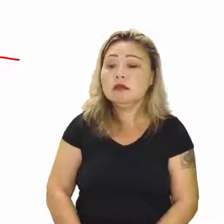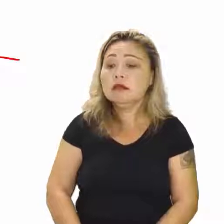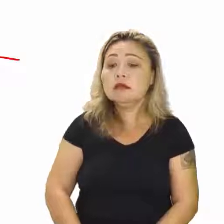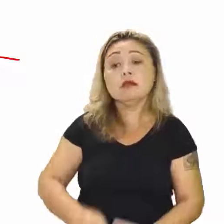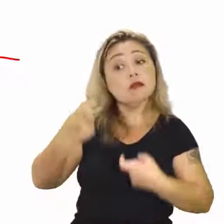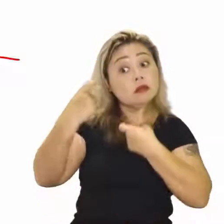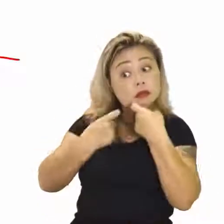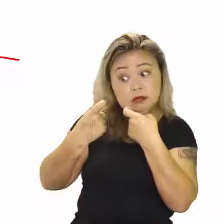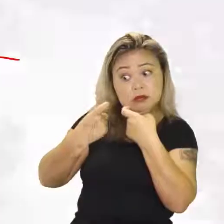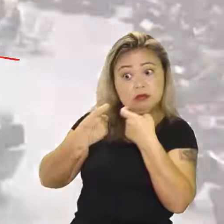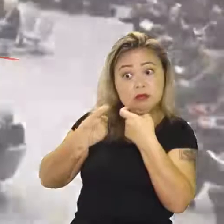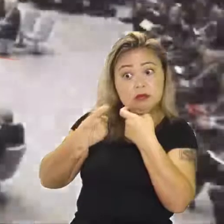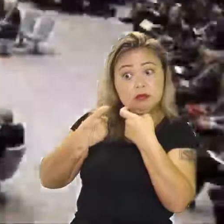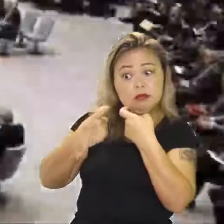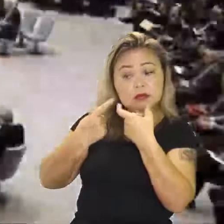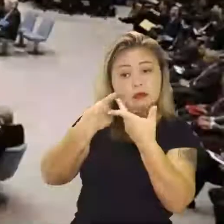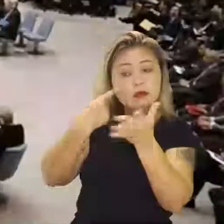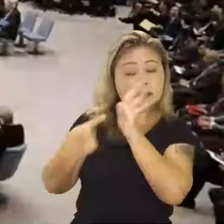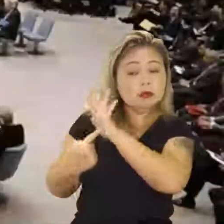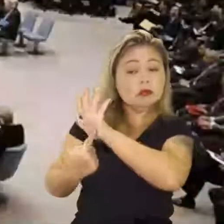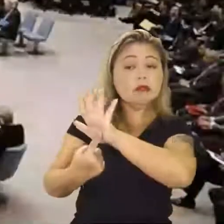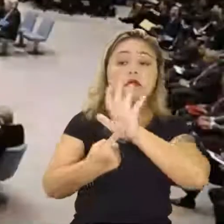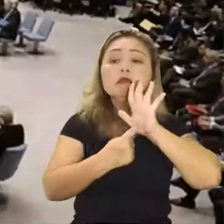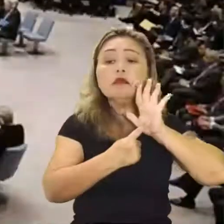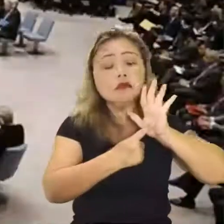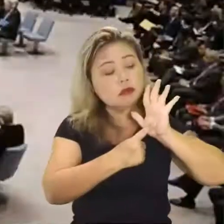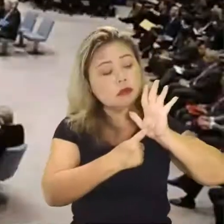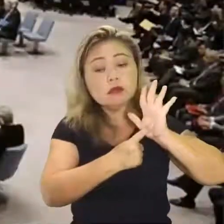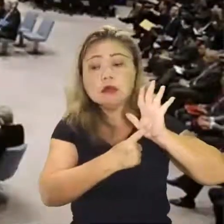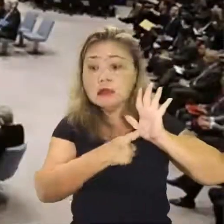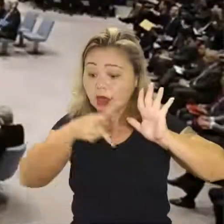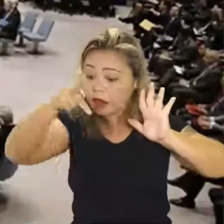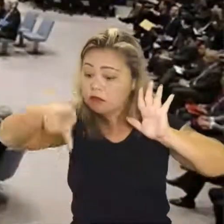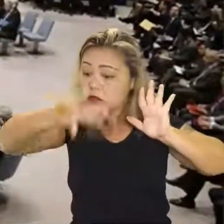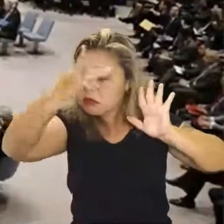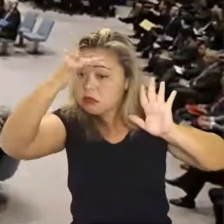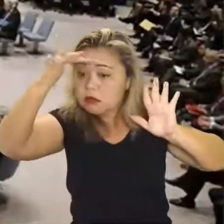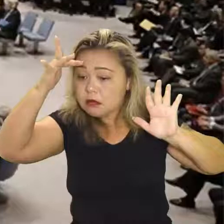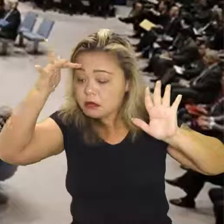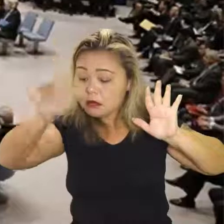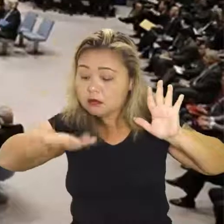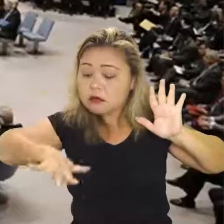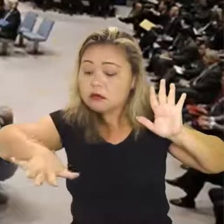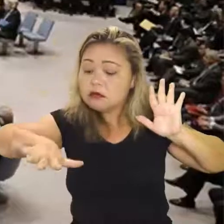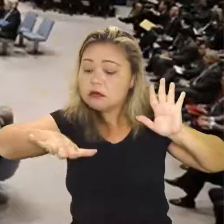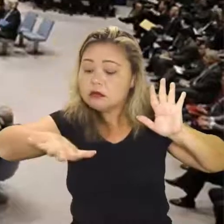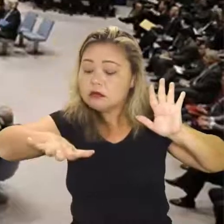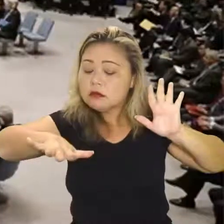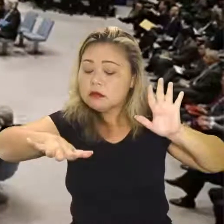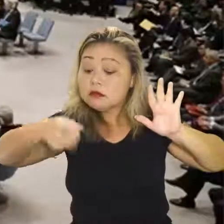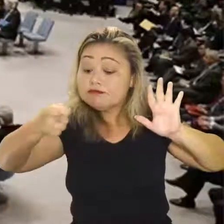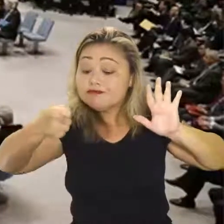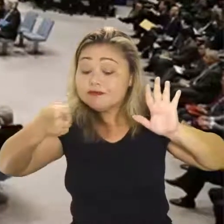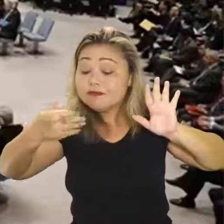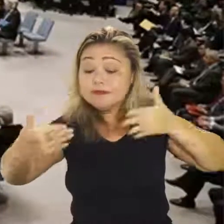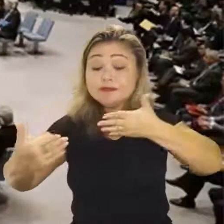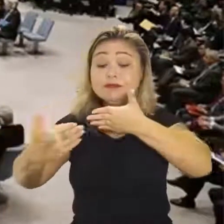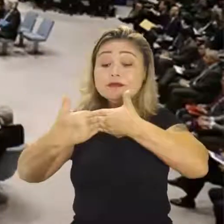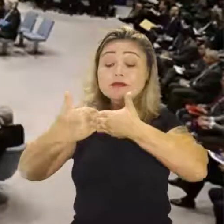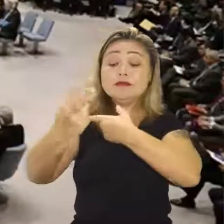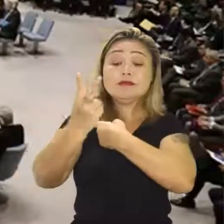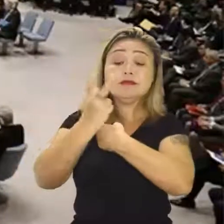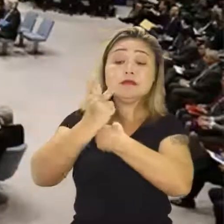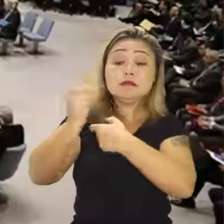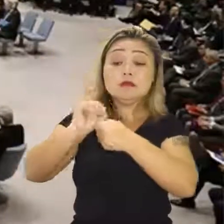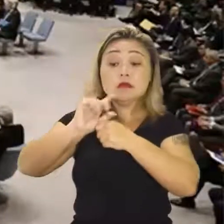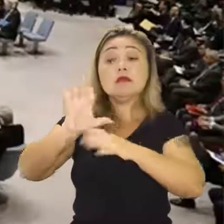A guerra, ela mostrou que a população ela precisava de proteção também.